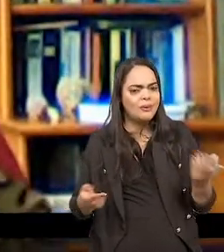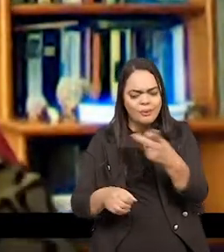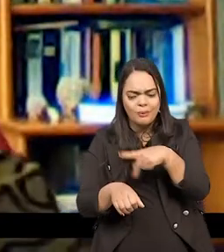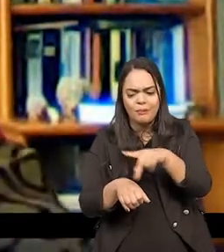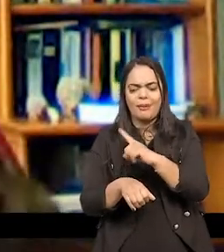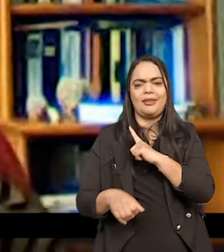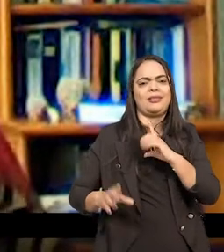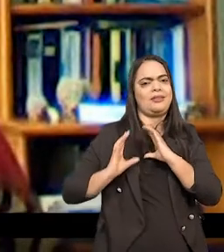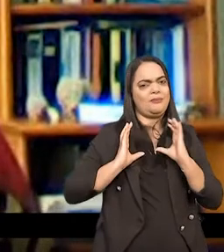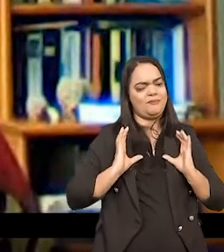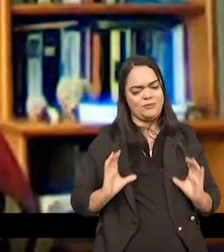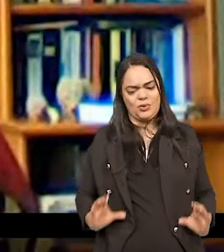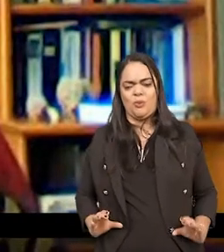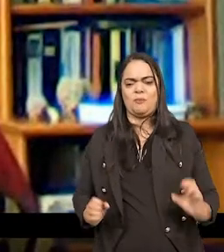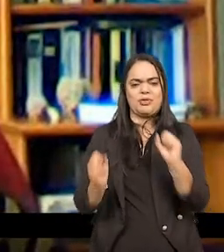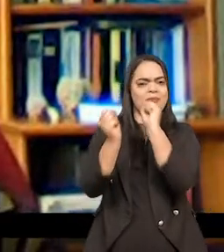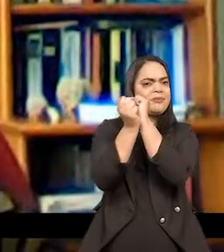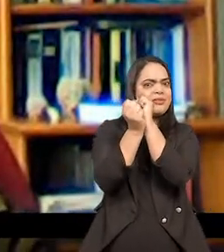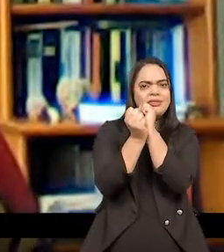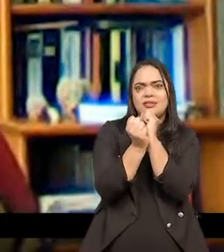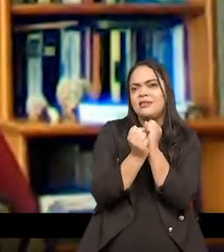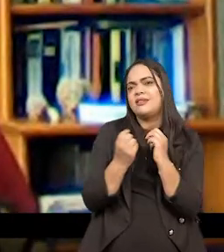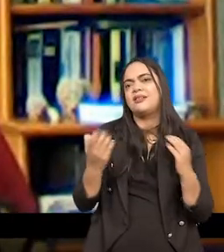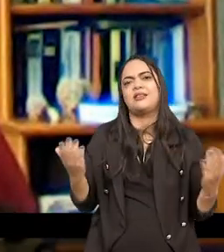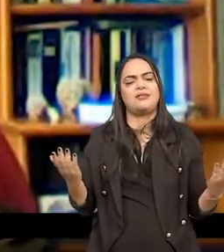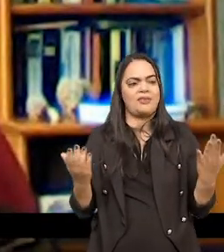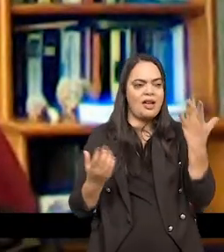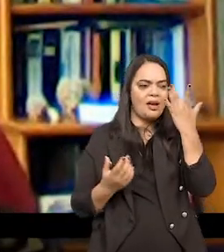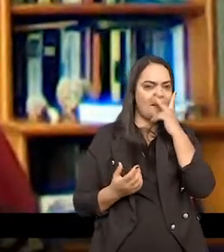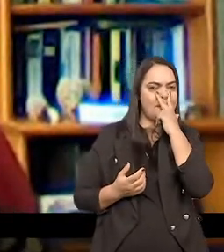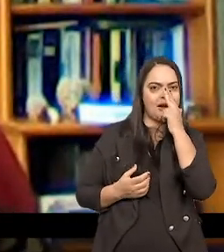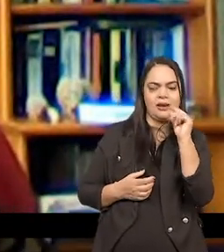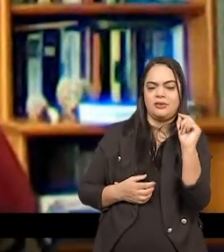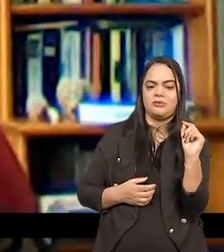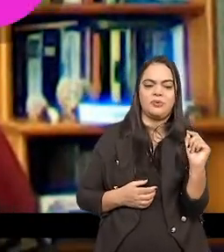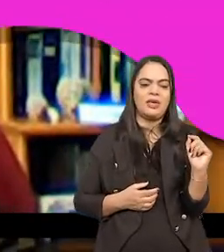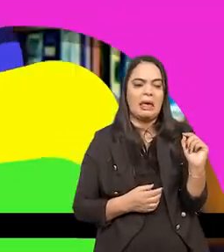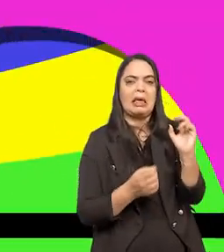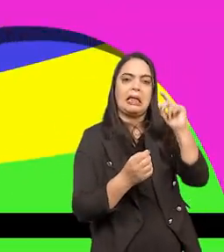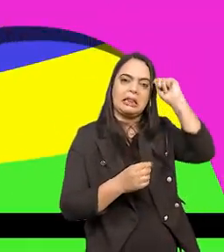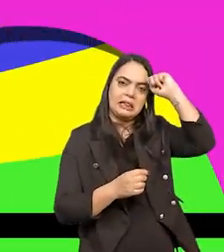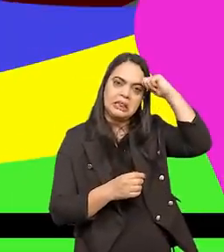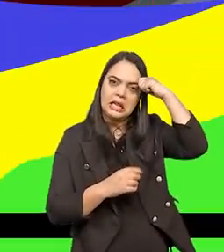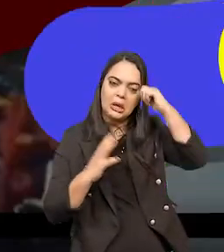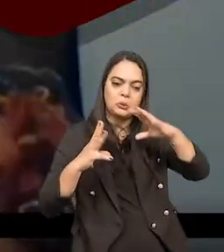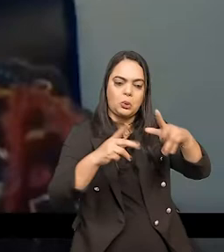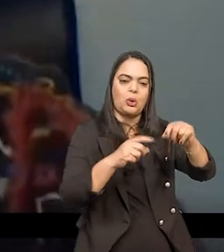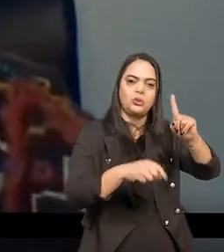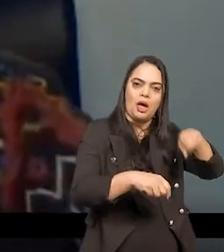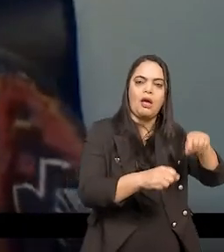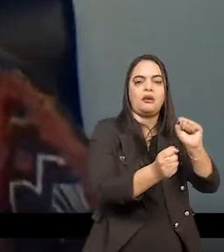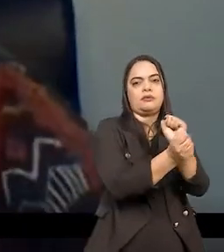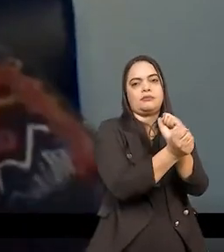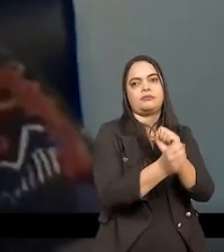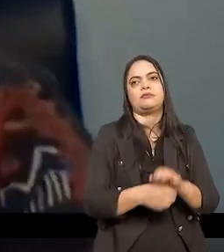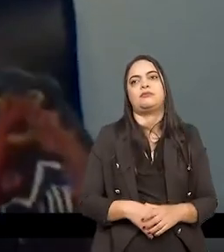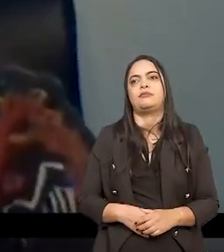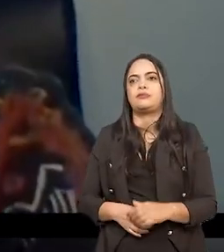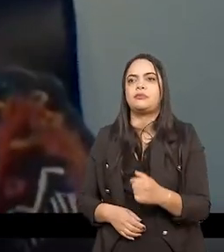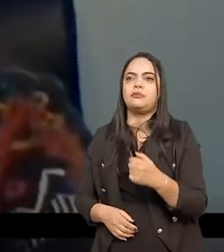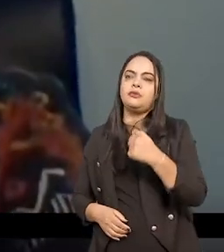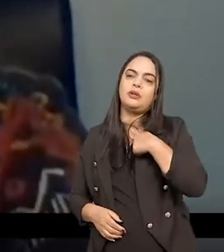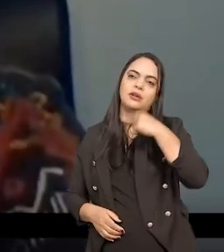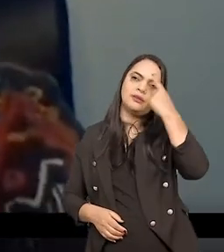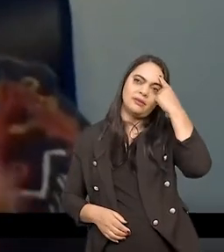comportamentos escravocratas ainda, que ainda acha que negro é escravo, todos. Fiquei pensando em relações com o